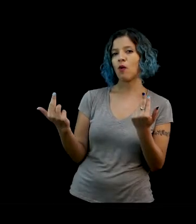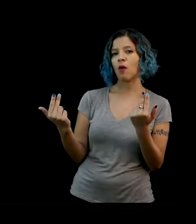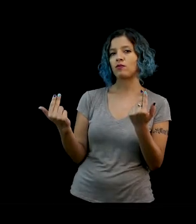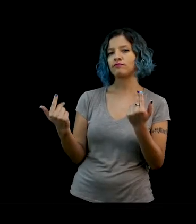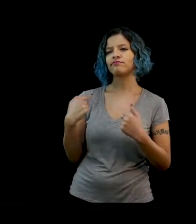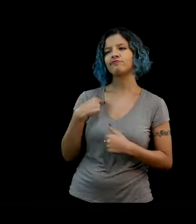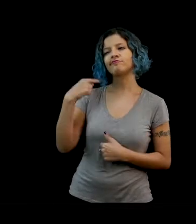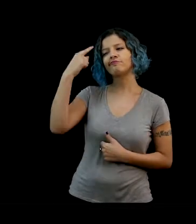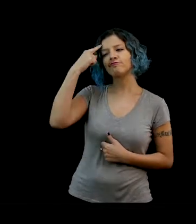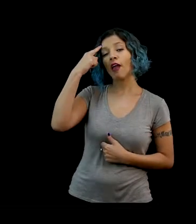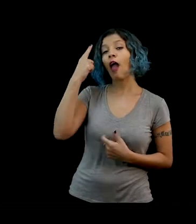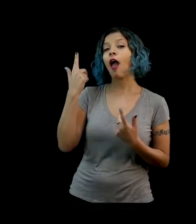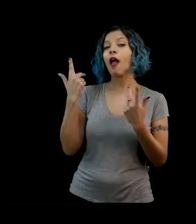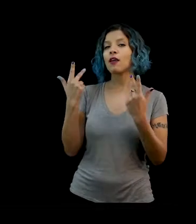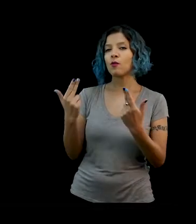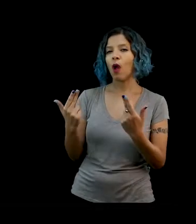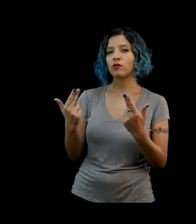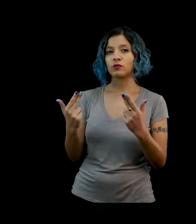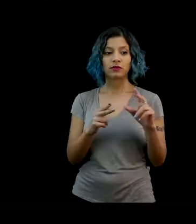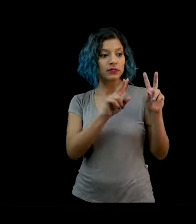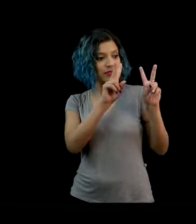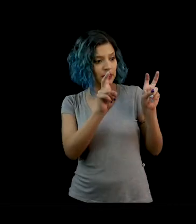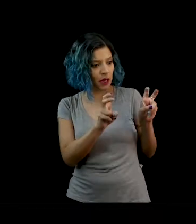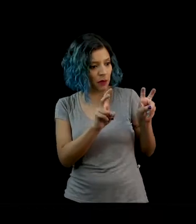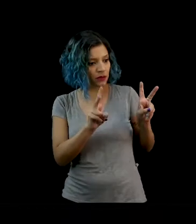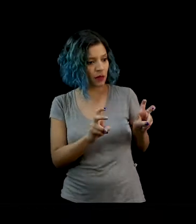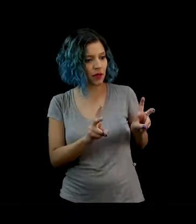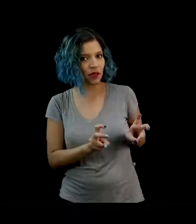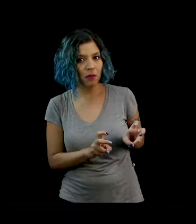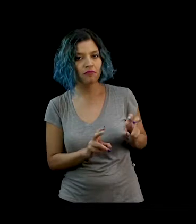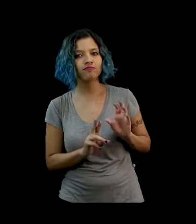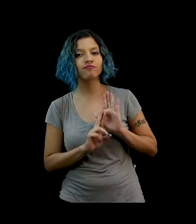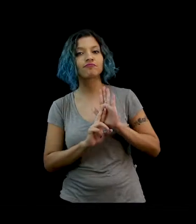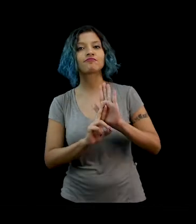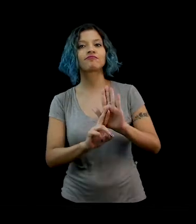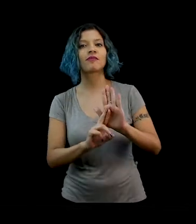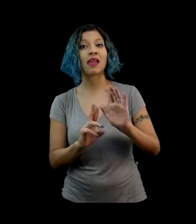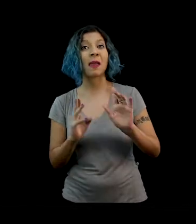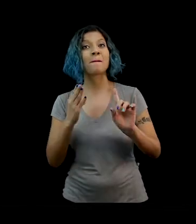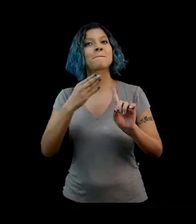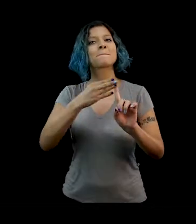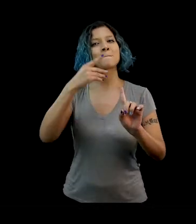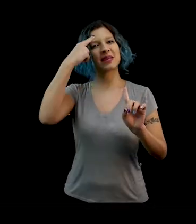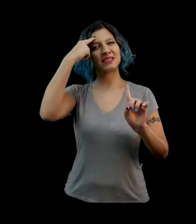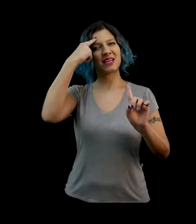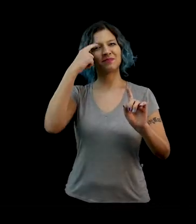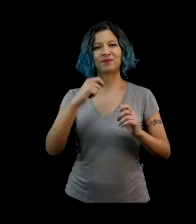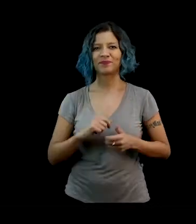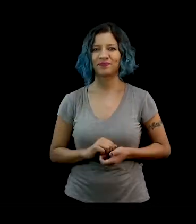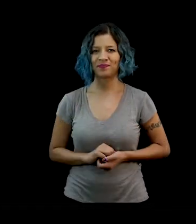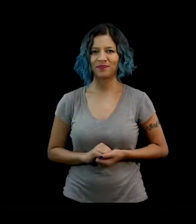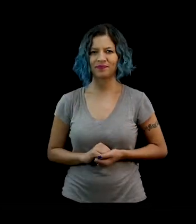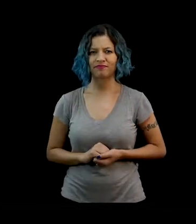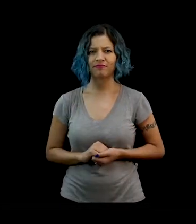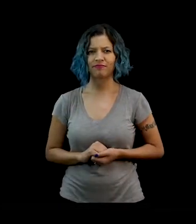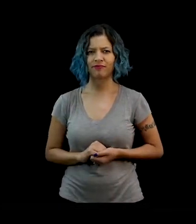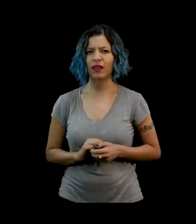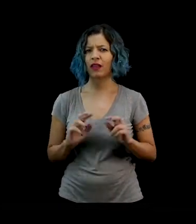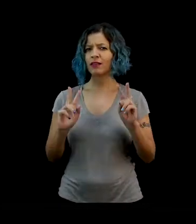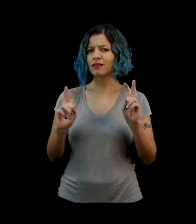desse ponto para abordar os assuntos que eu queria em quadrinhos representative se interessa porque